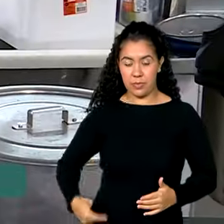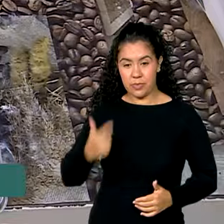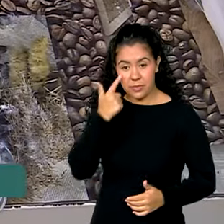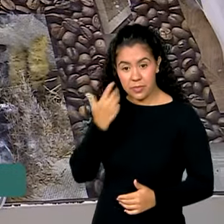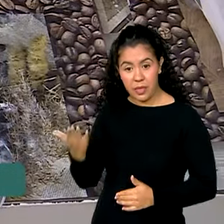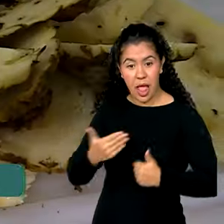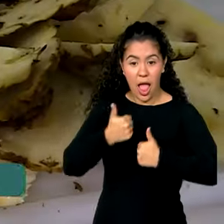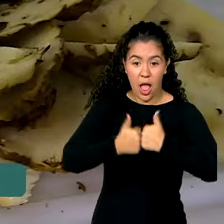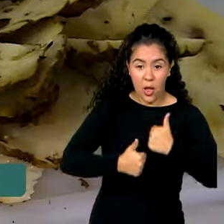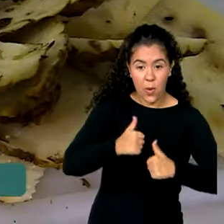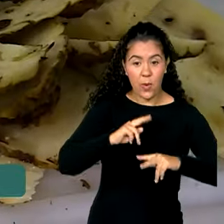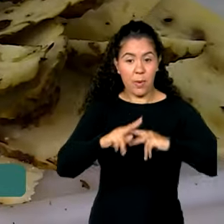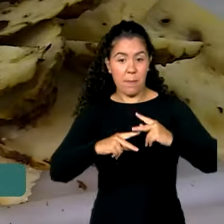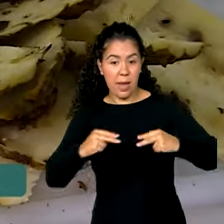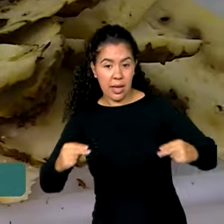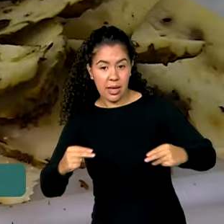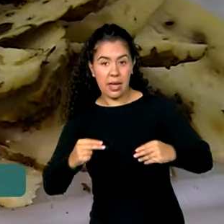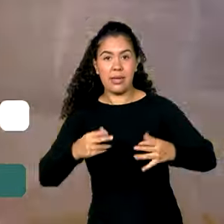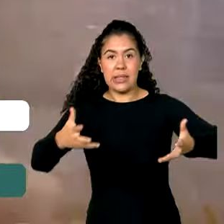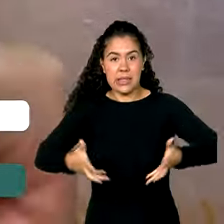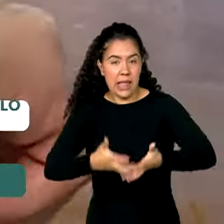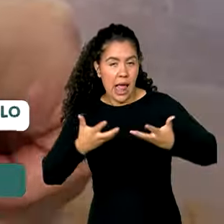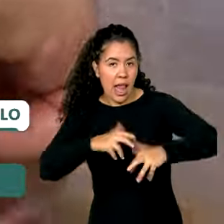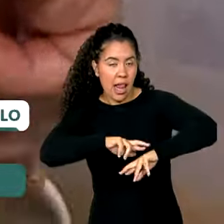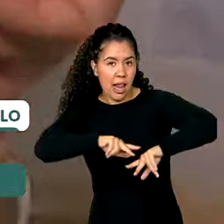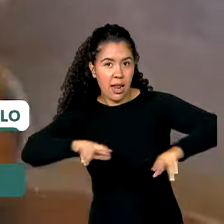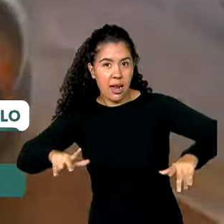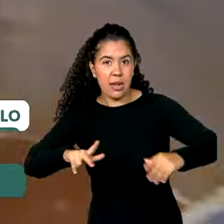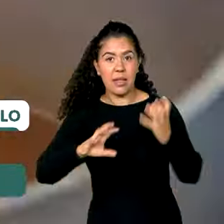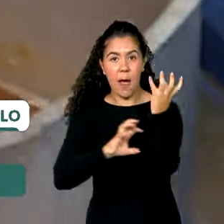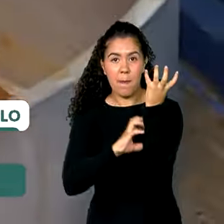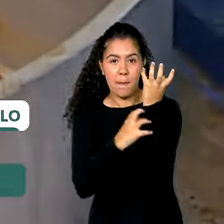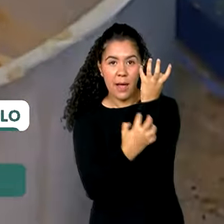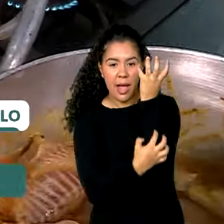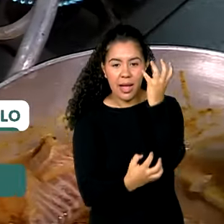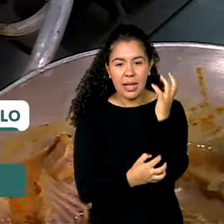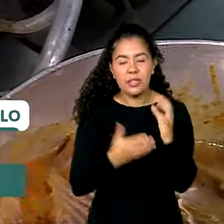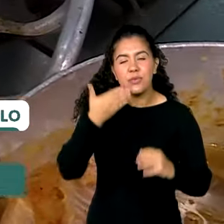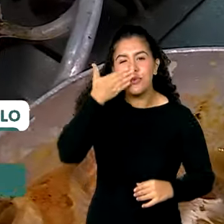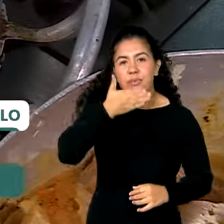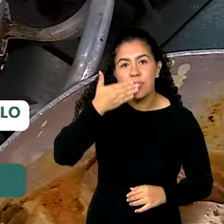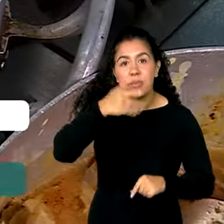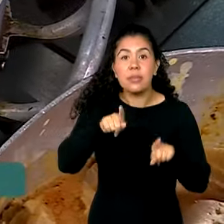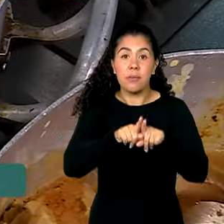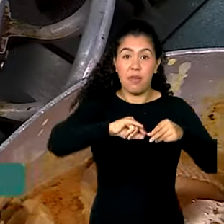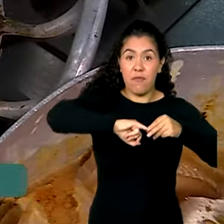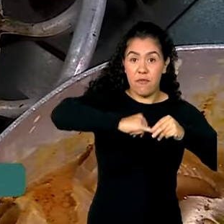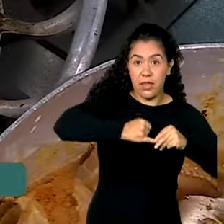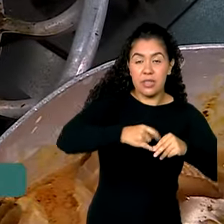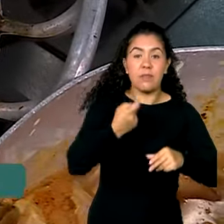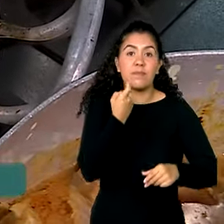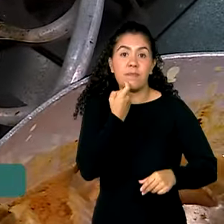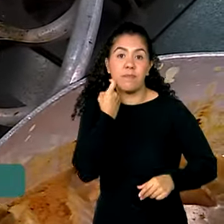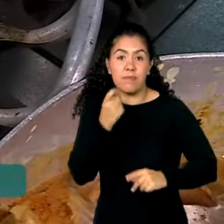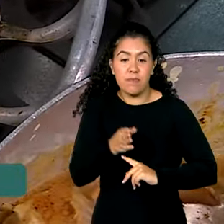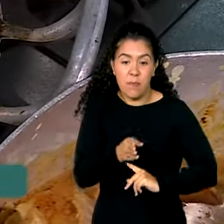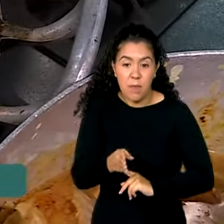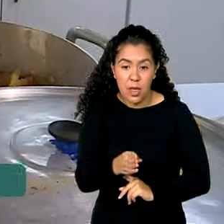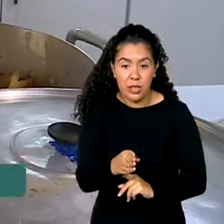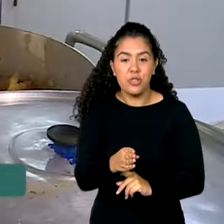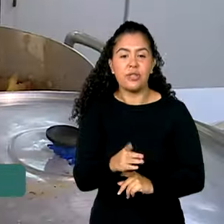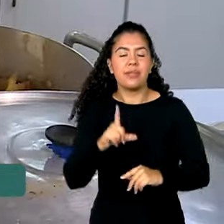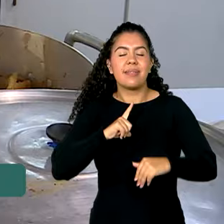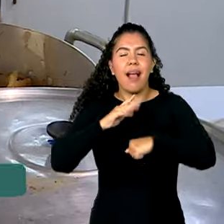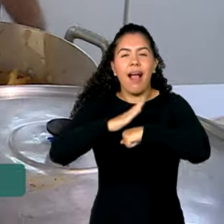arroz, macarrão, salada e abacaxi de sobremesa. Na panela, ainda tem feijão e peixe. Comida nutritiva feita com